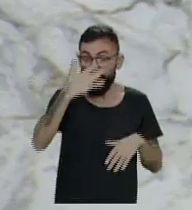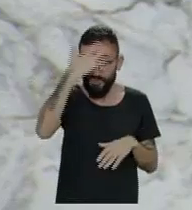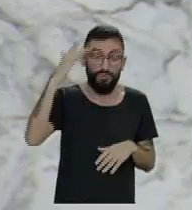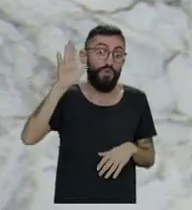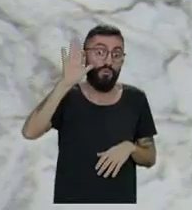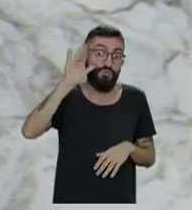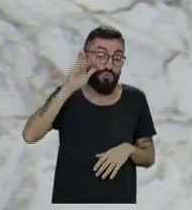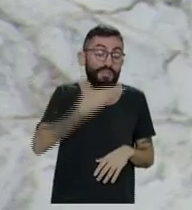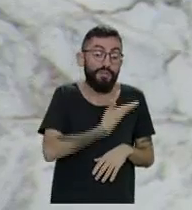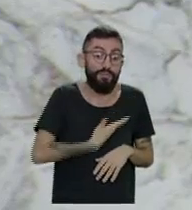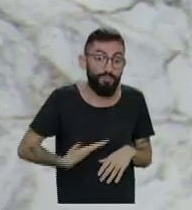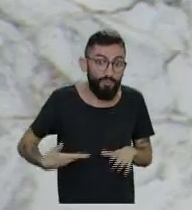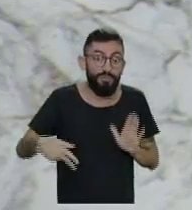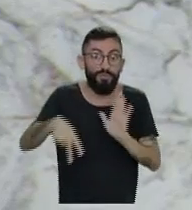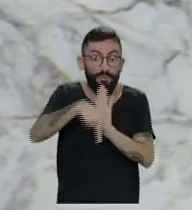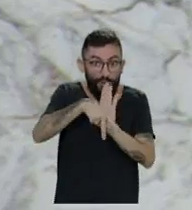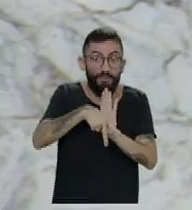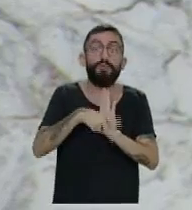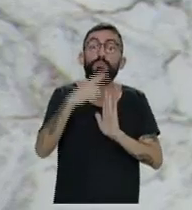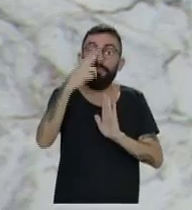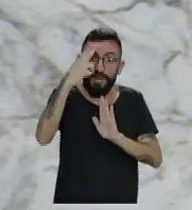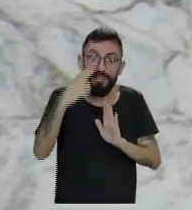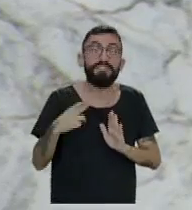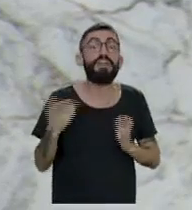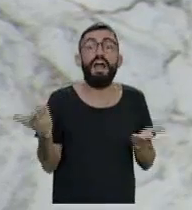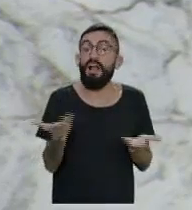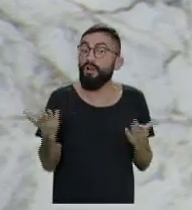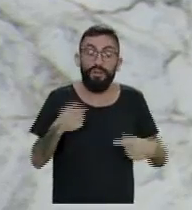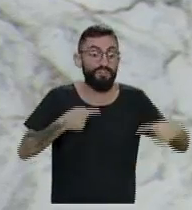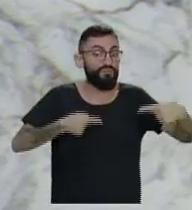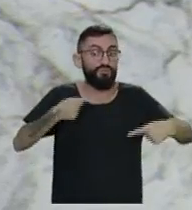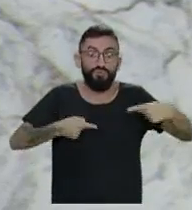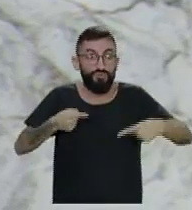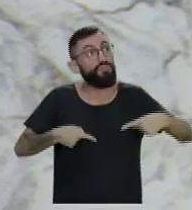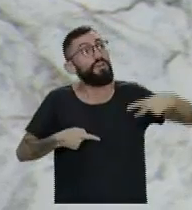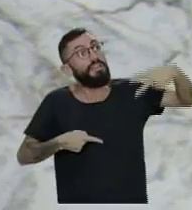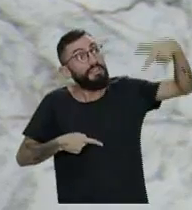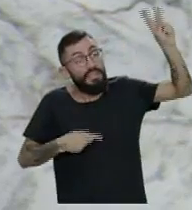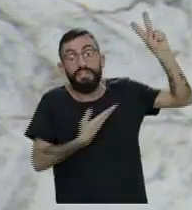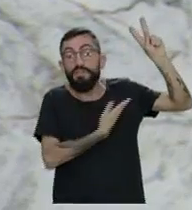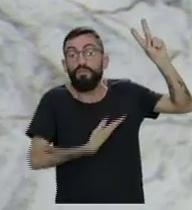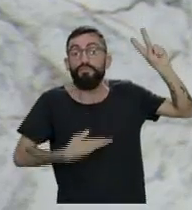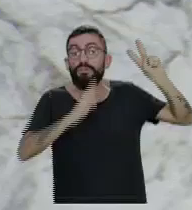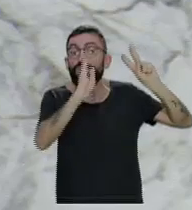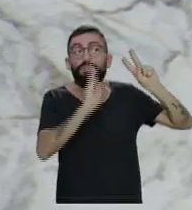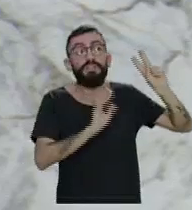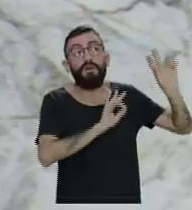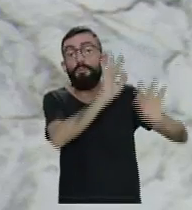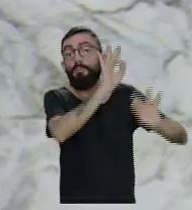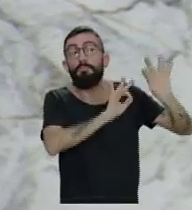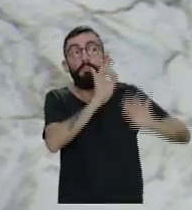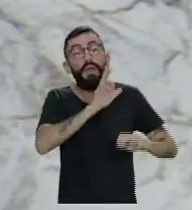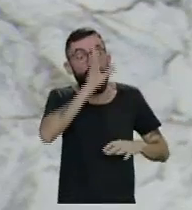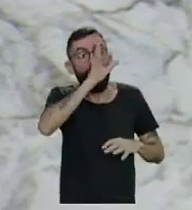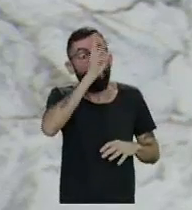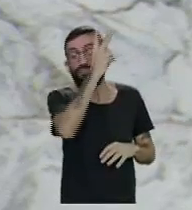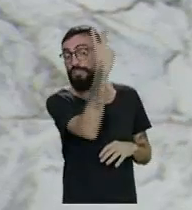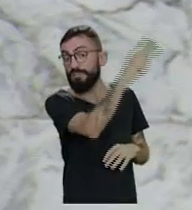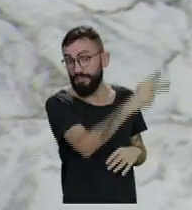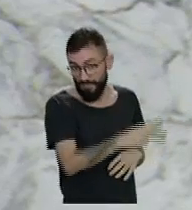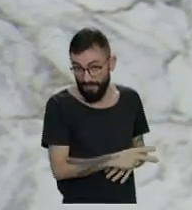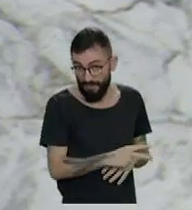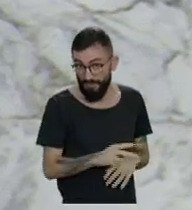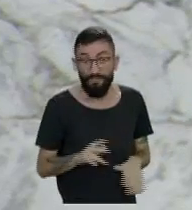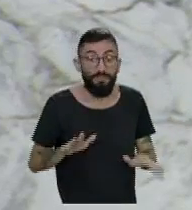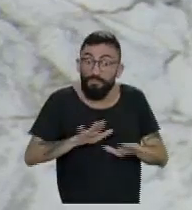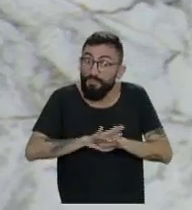deixando isso aberto para que o governo federal Faça o que quiser mas vai muito muito além do que vocês